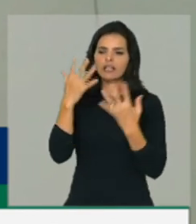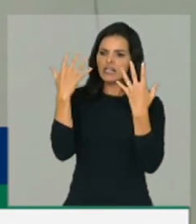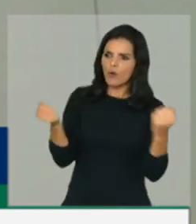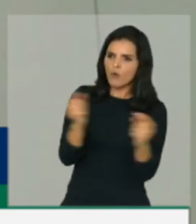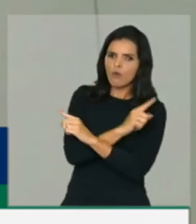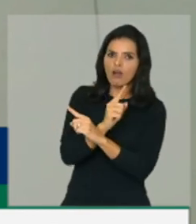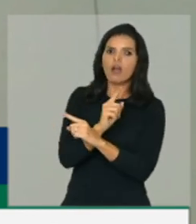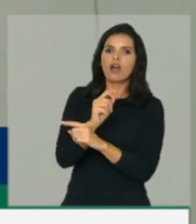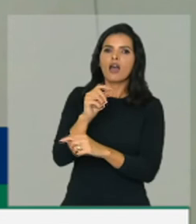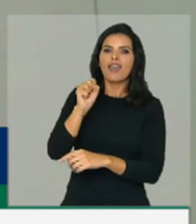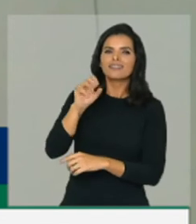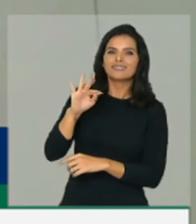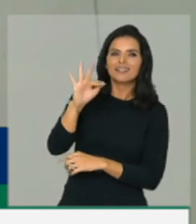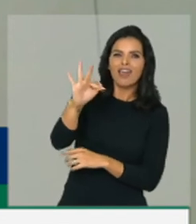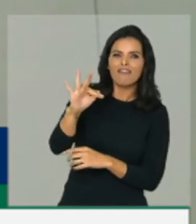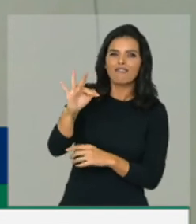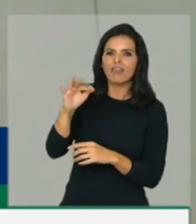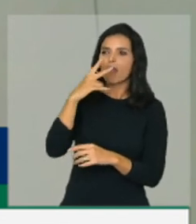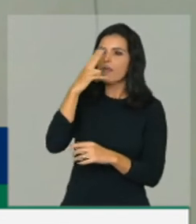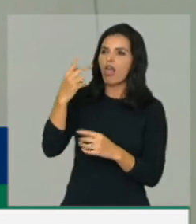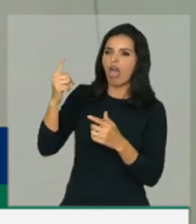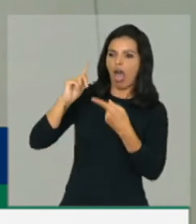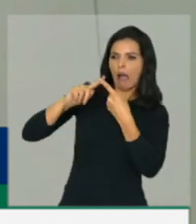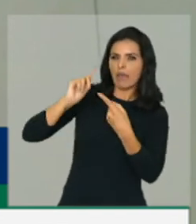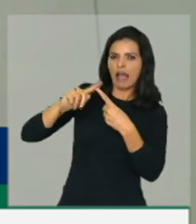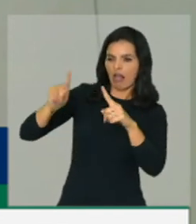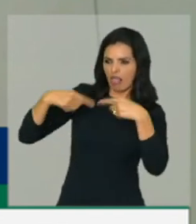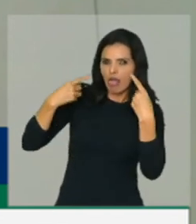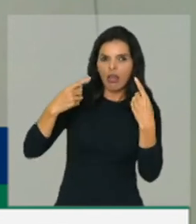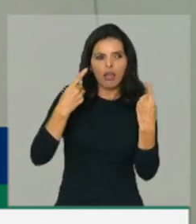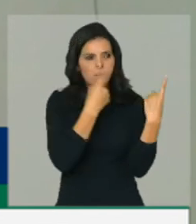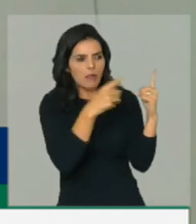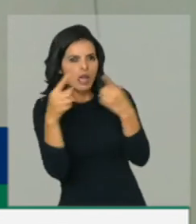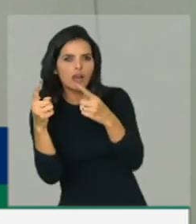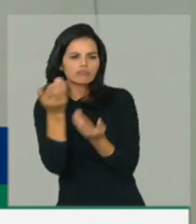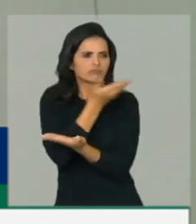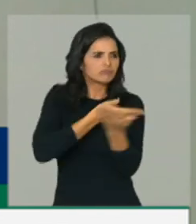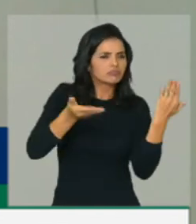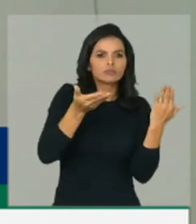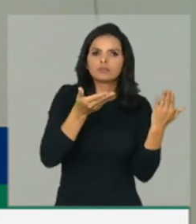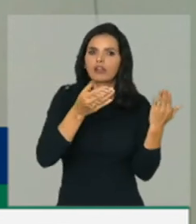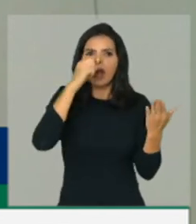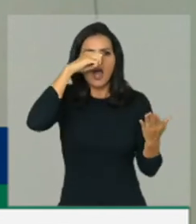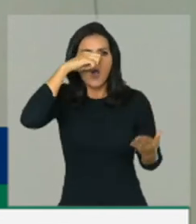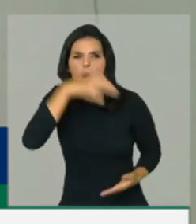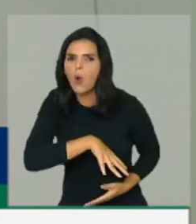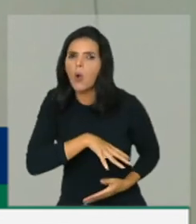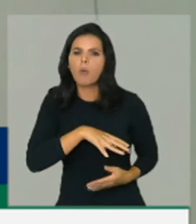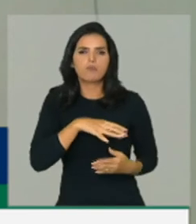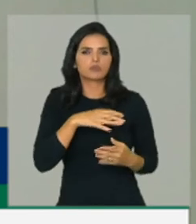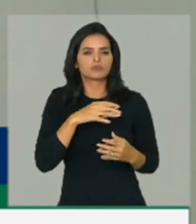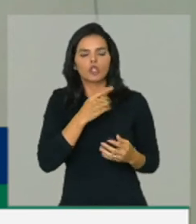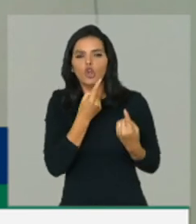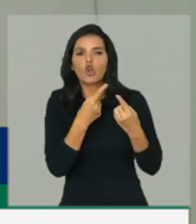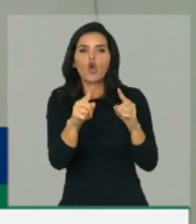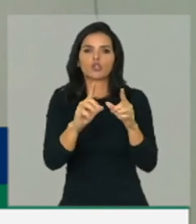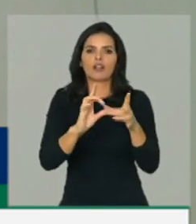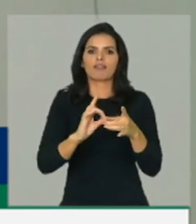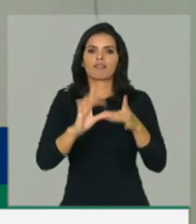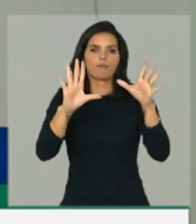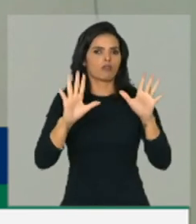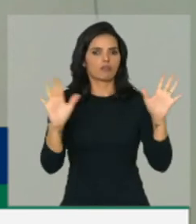intimidação, não aceitaremos ameaças, não aceitaremos arrombos antidemocráticos. Por